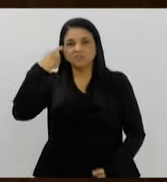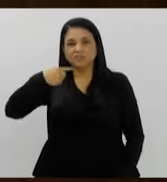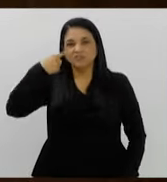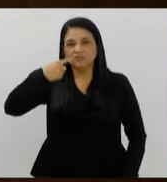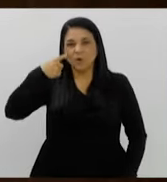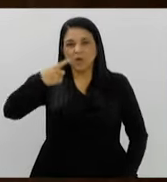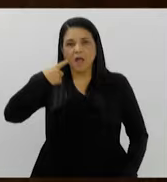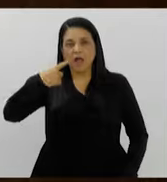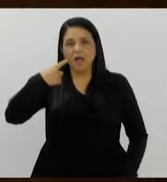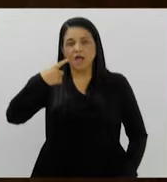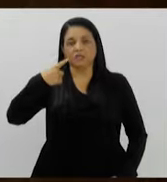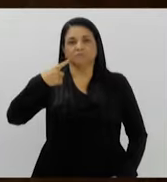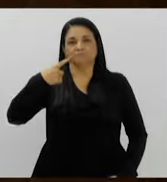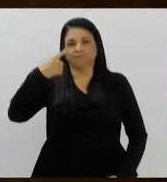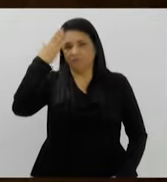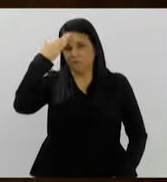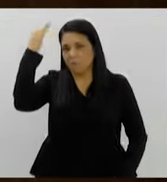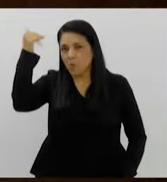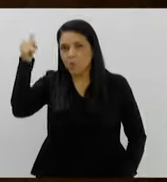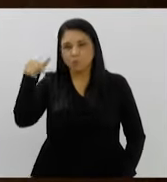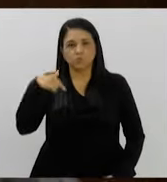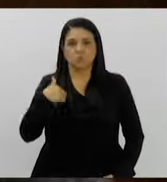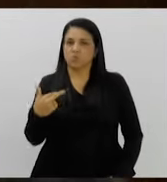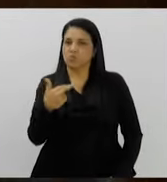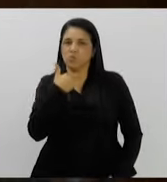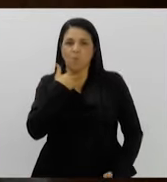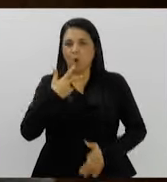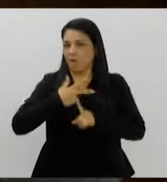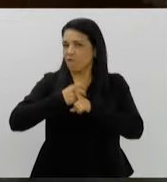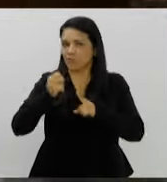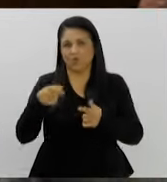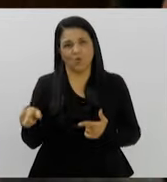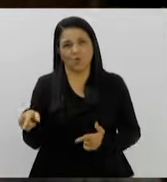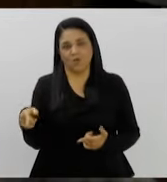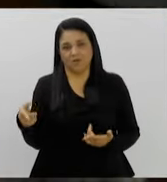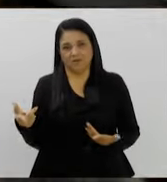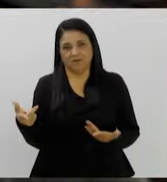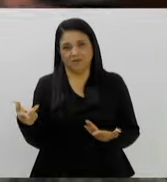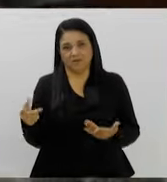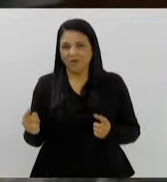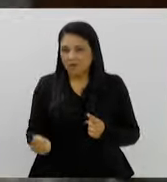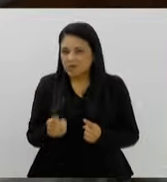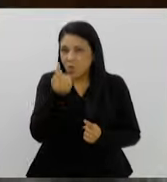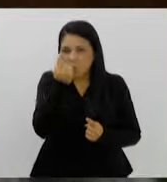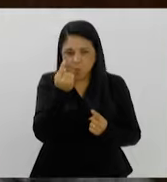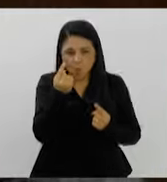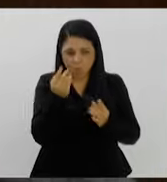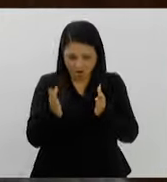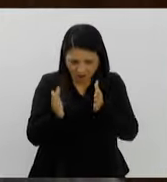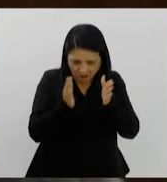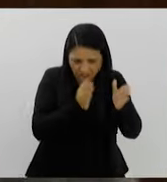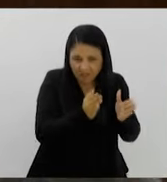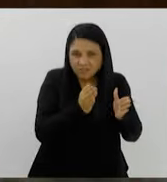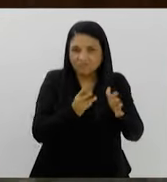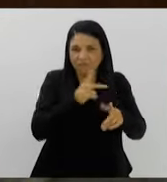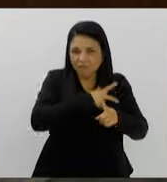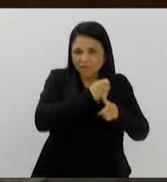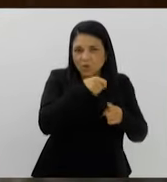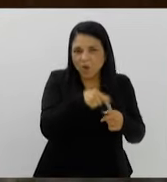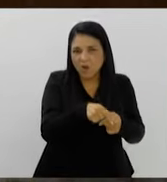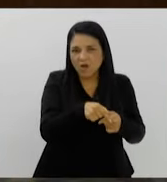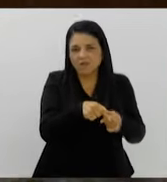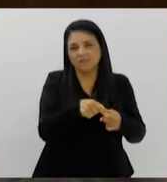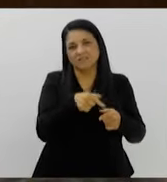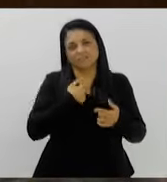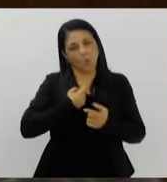advogados não podem vencer desta forma de uma maneira unilateral por isso presidente aqui vai o meu repúdio mas ao